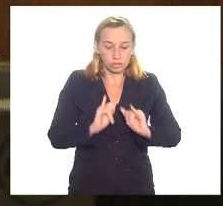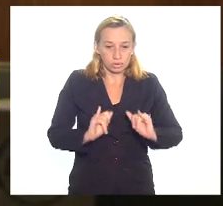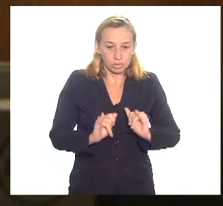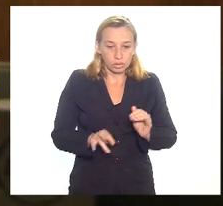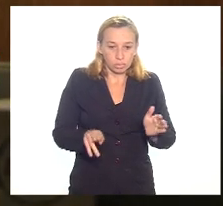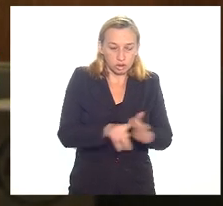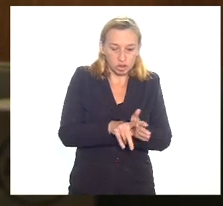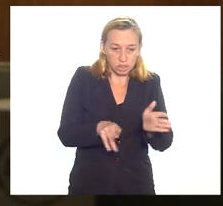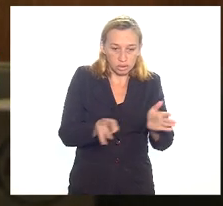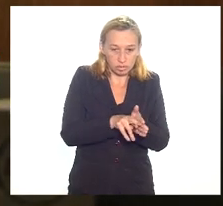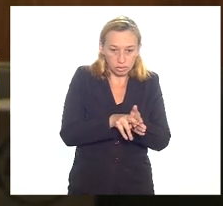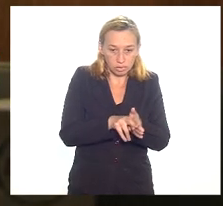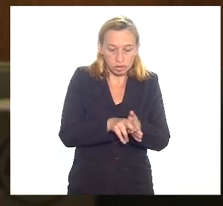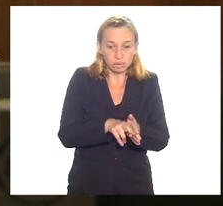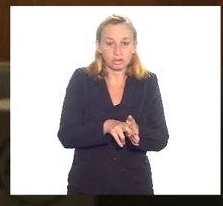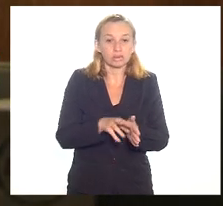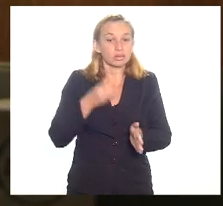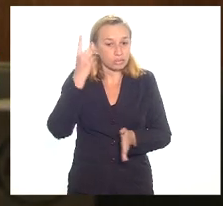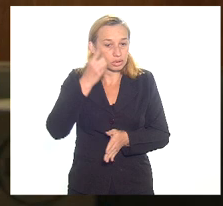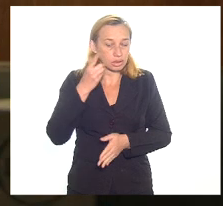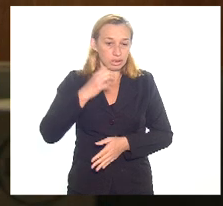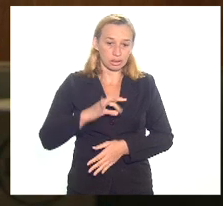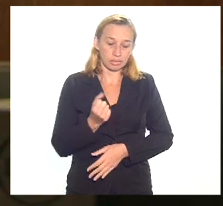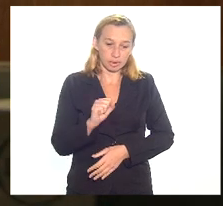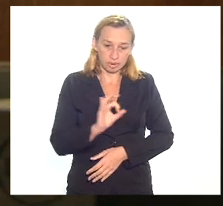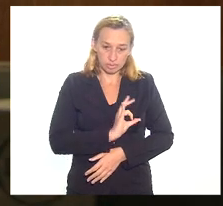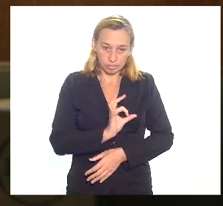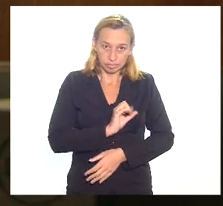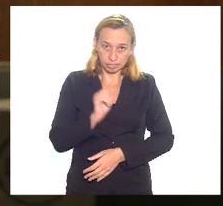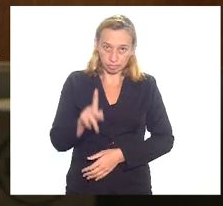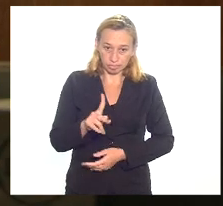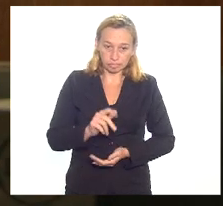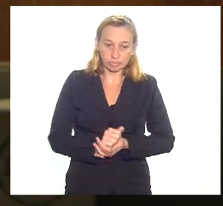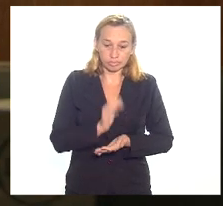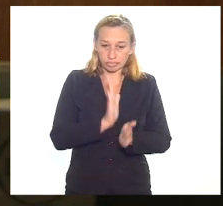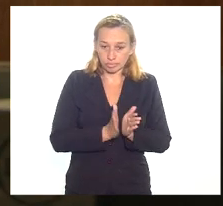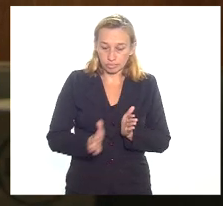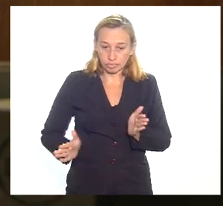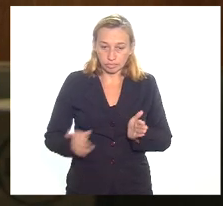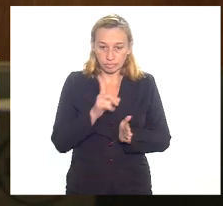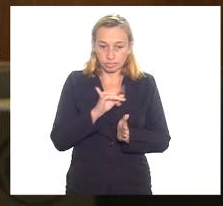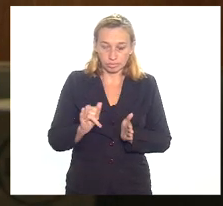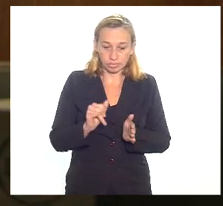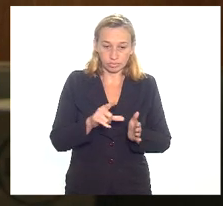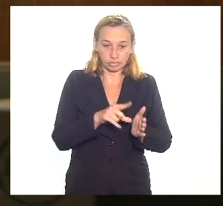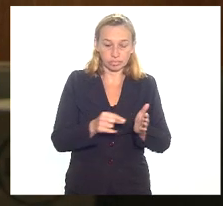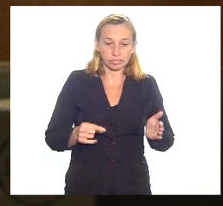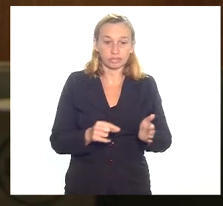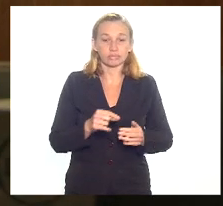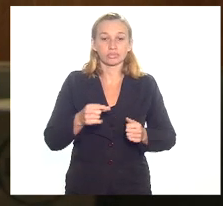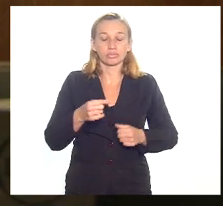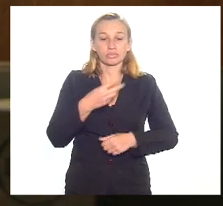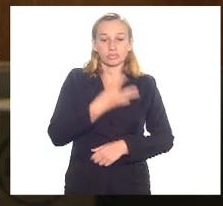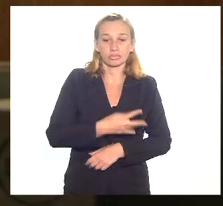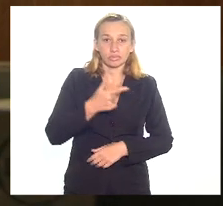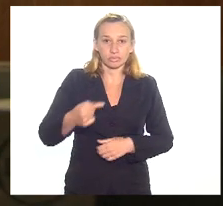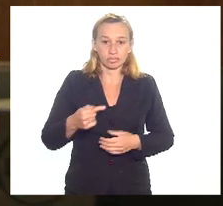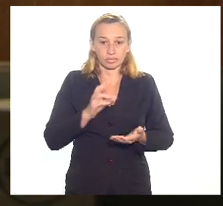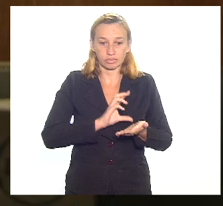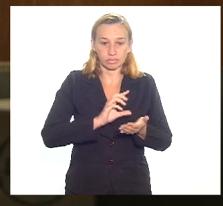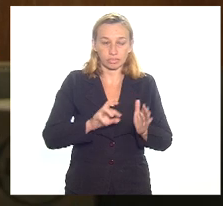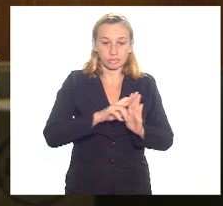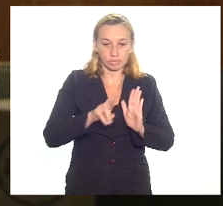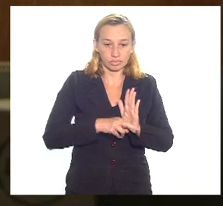resolução com coautoria da deputada Marta Rocha. Ok? Incluído na ordem do dia, de acordo com o parágrafo 3º do artigo 47 do Regimento Interno,